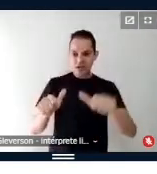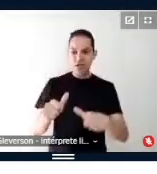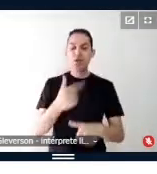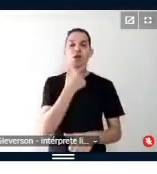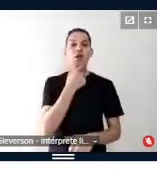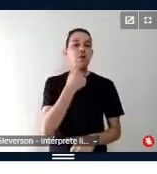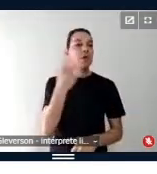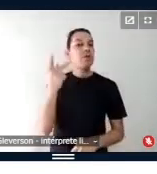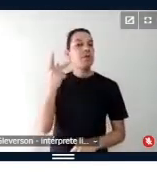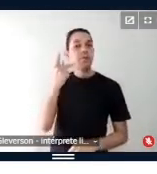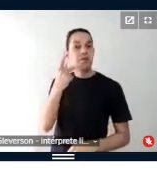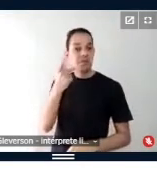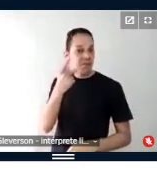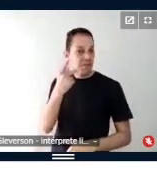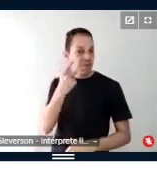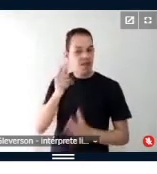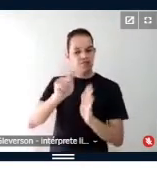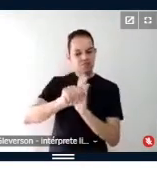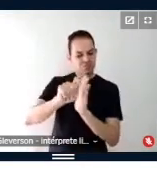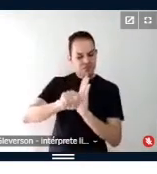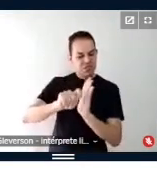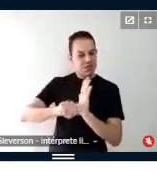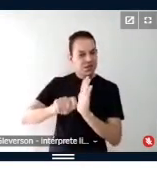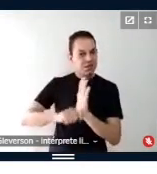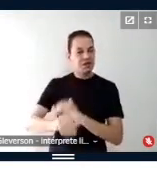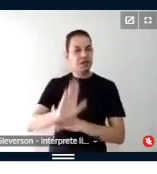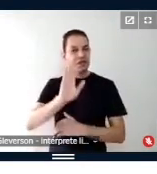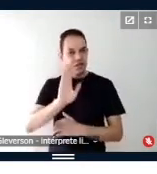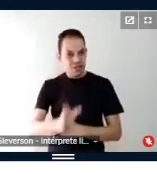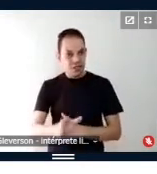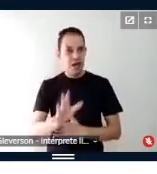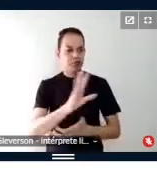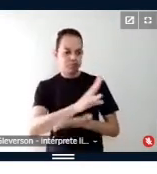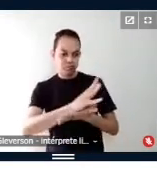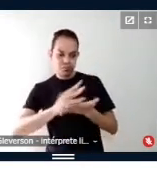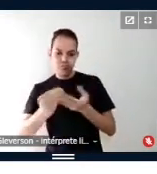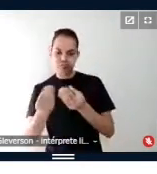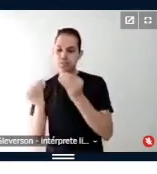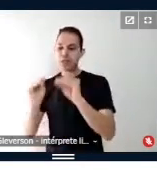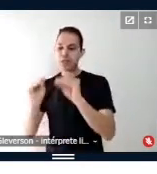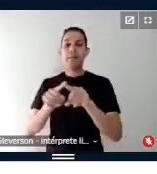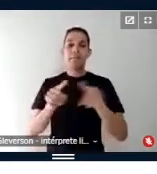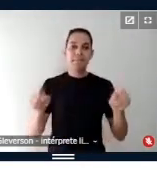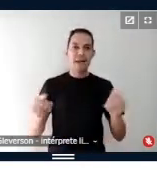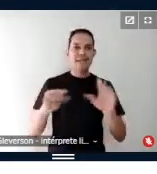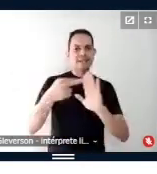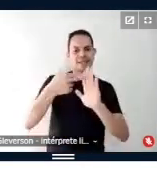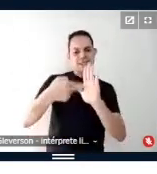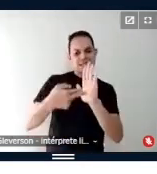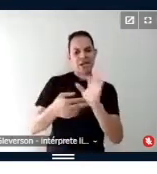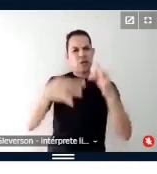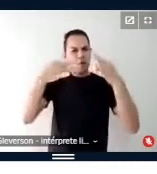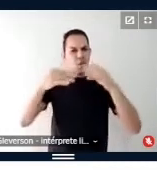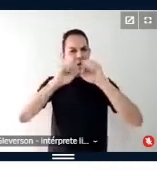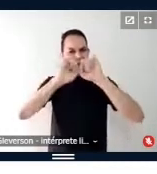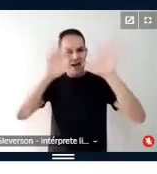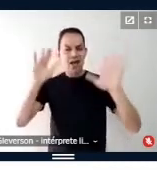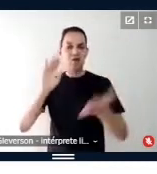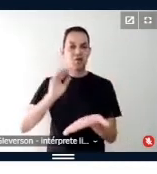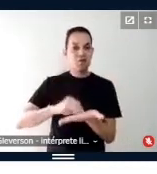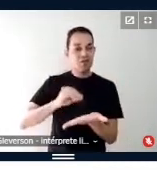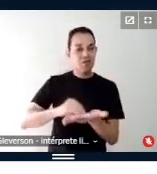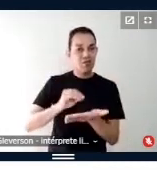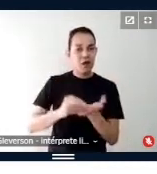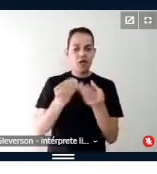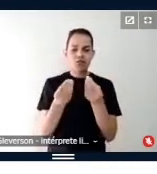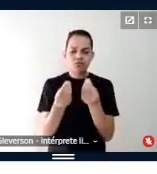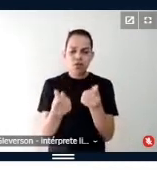mas o que nós identificamos aqui em geral foi uma ausência de critérios objetivos para avaliar a qualidade da